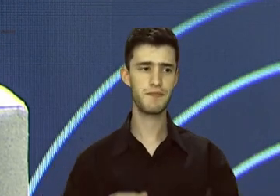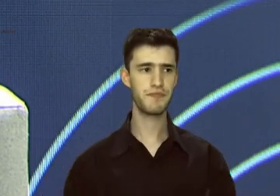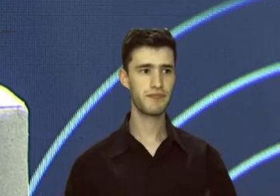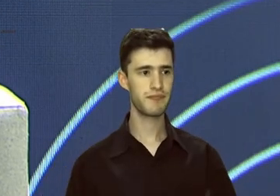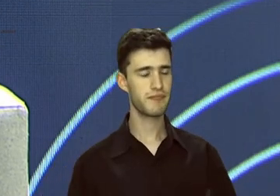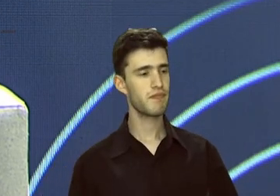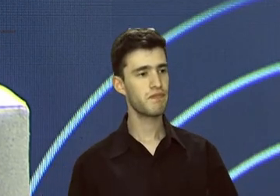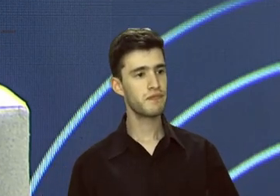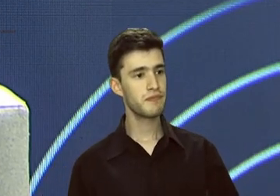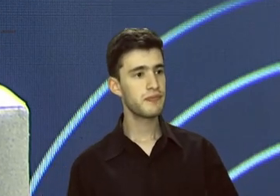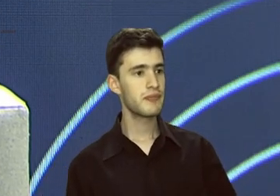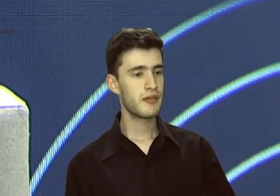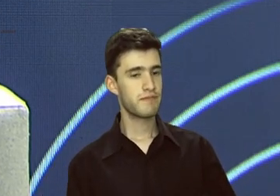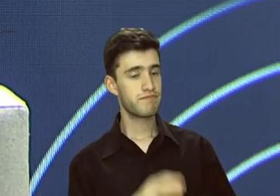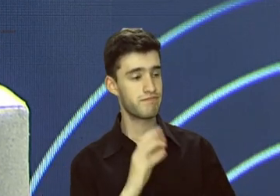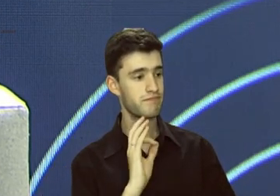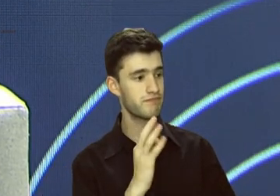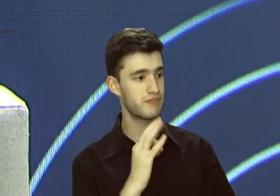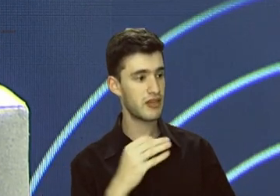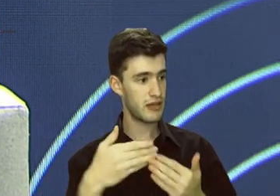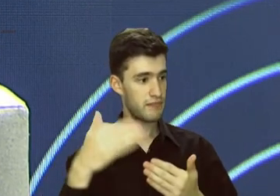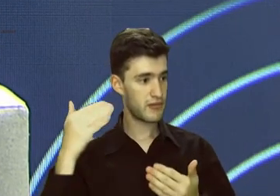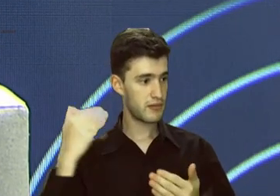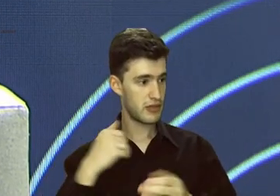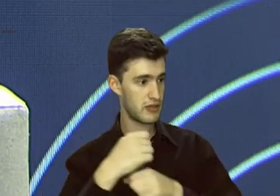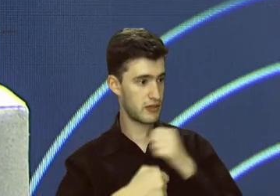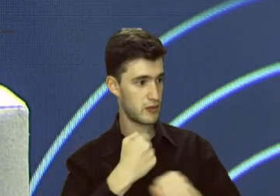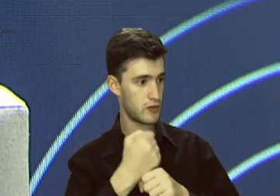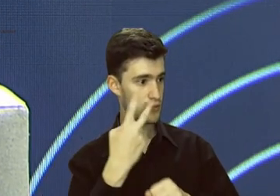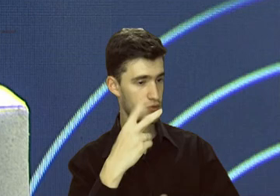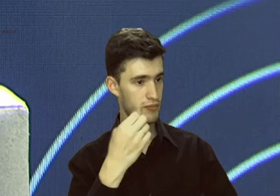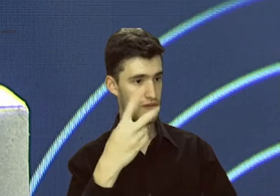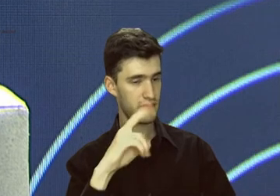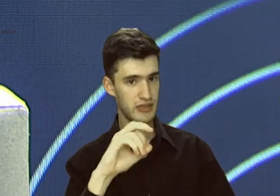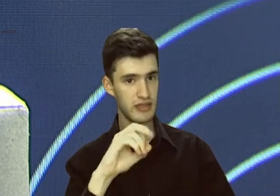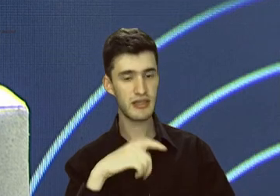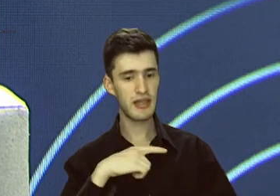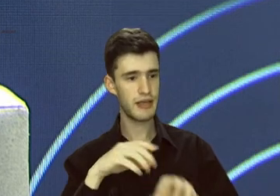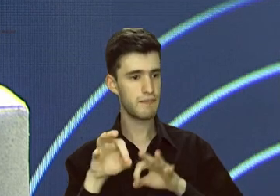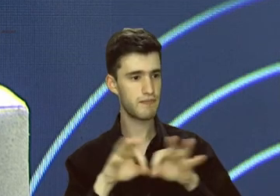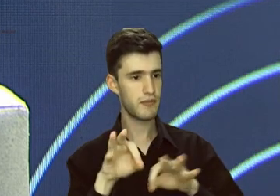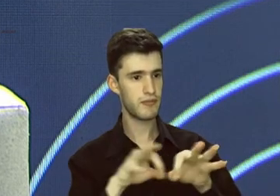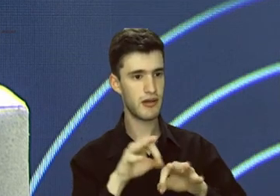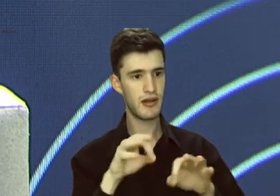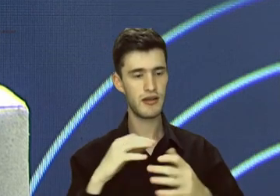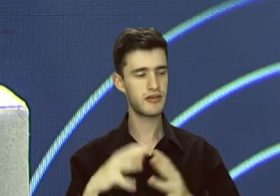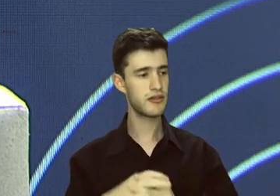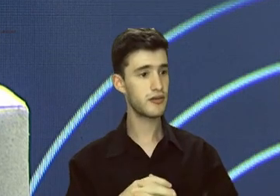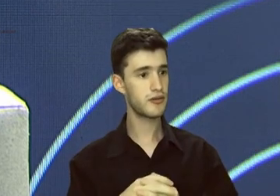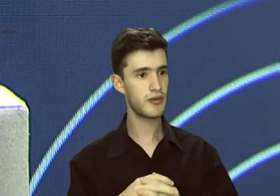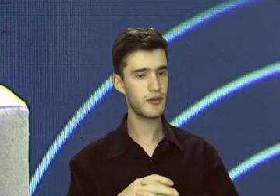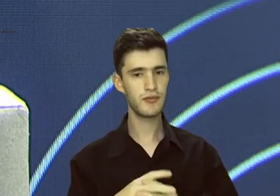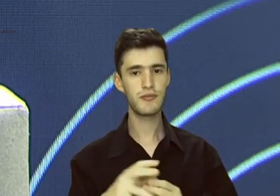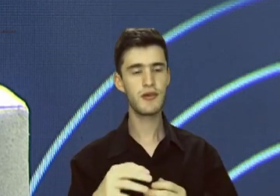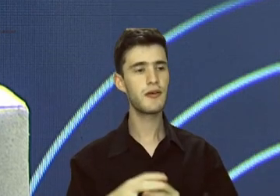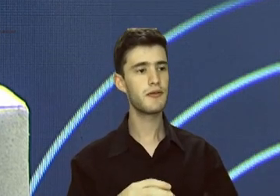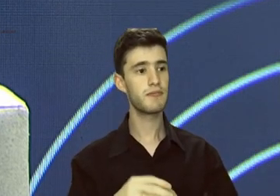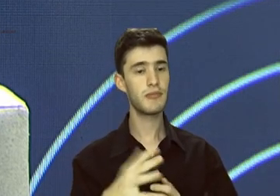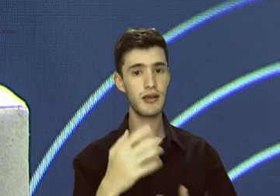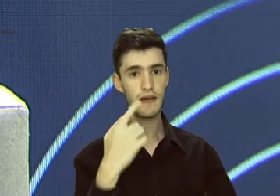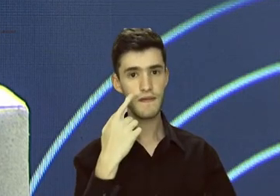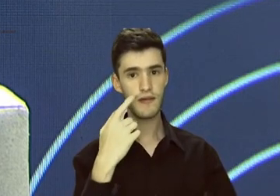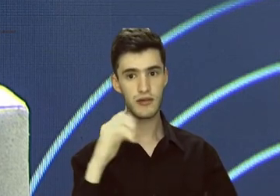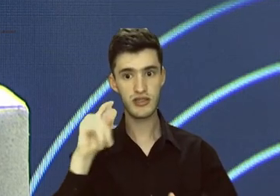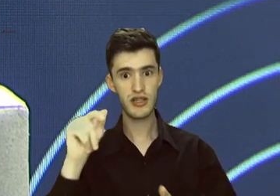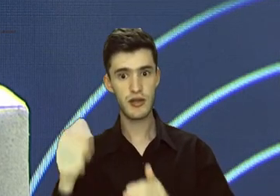estratégia que era 100% crescimento né então obviamente os Fundos injetavam dinheiro ali em troca de ver aquele crescimento E aí a coisa